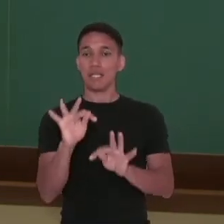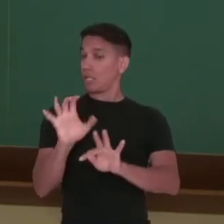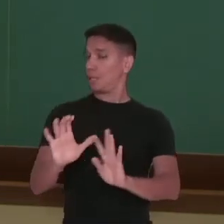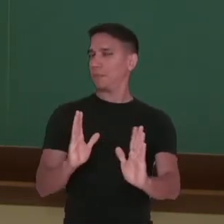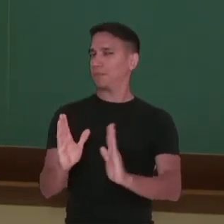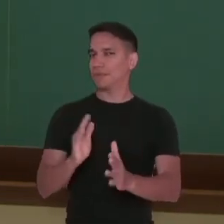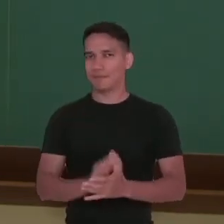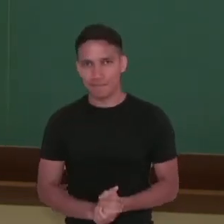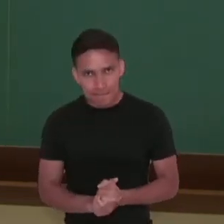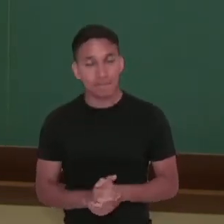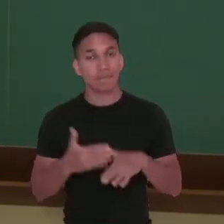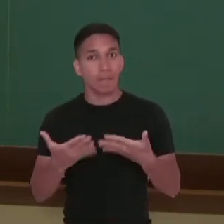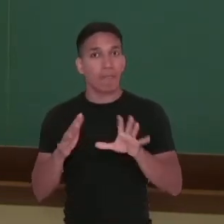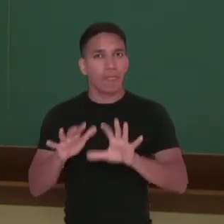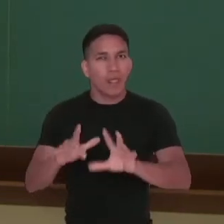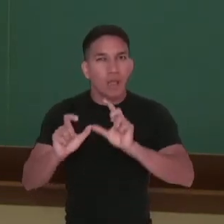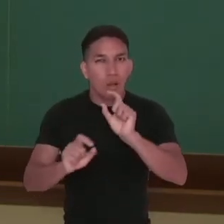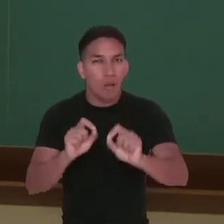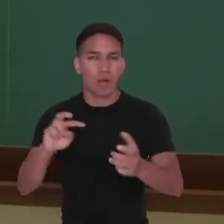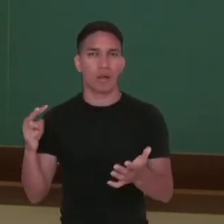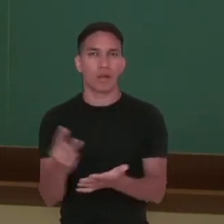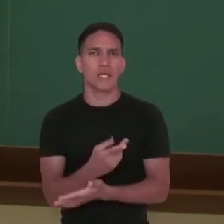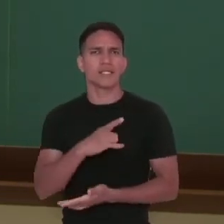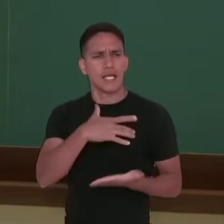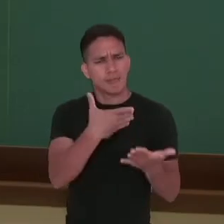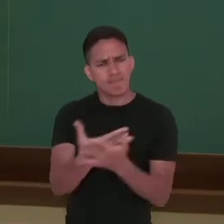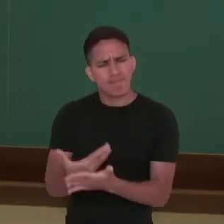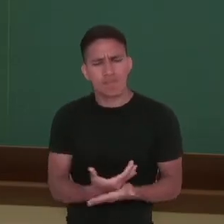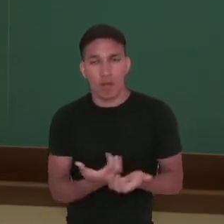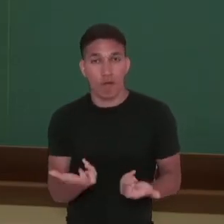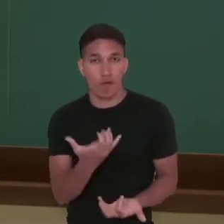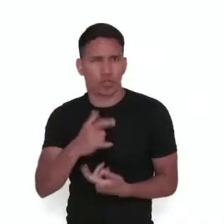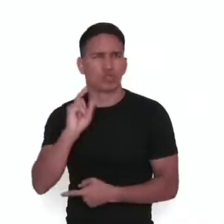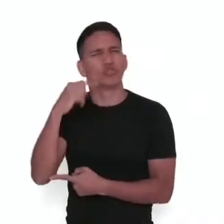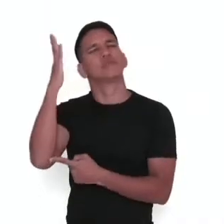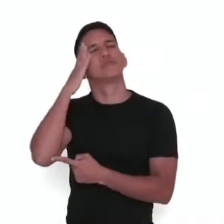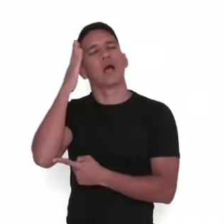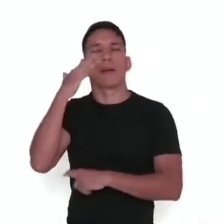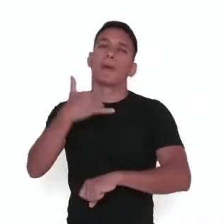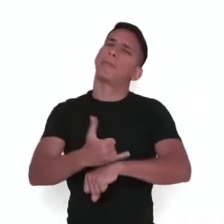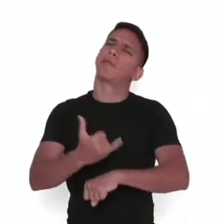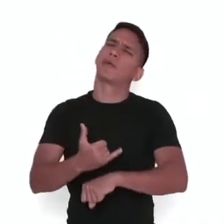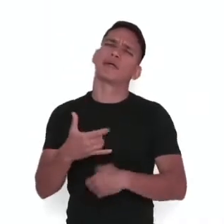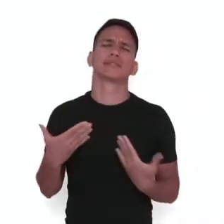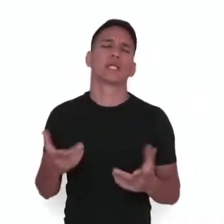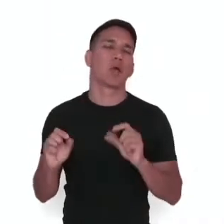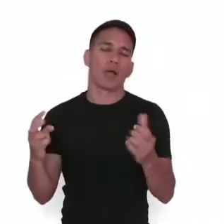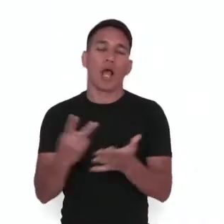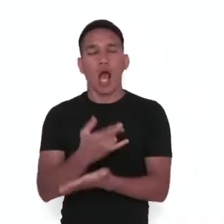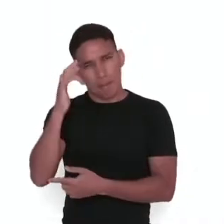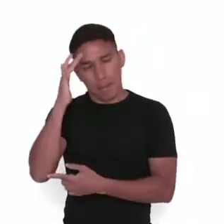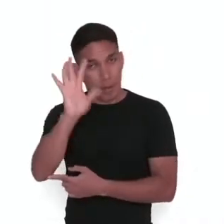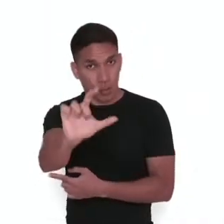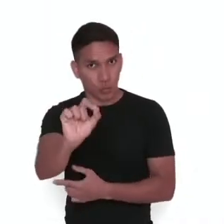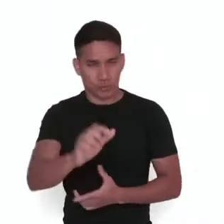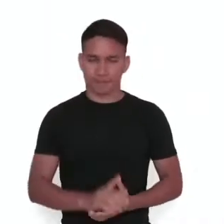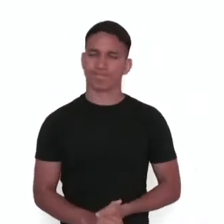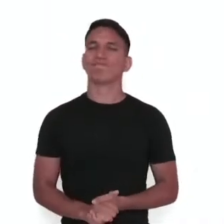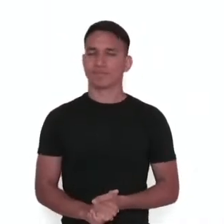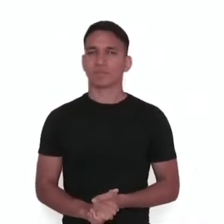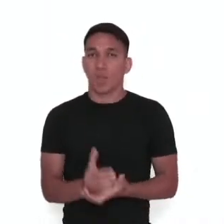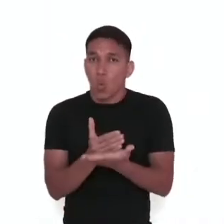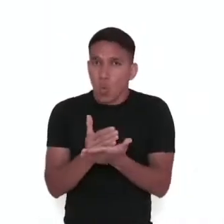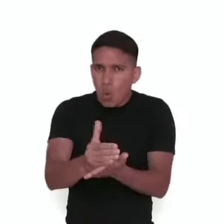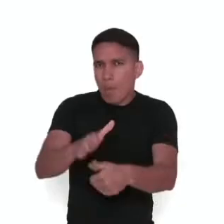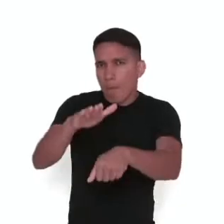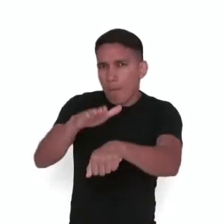época. Então assim, pessoal, o estudo do fogo, nós sabemos que os metais, galera, vamos pensar, a partir